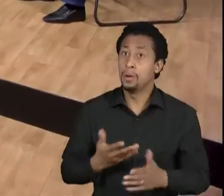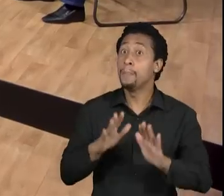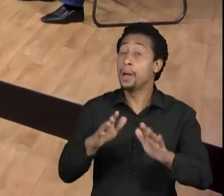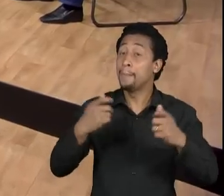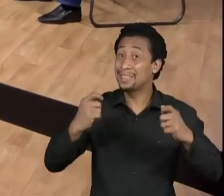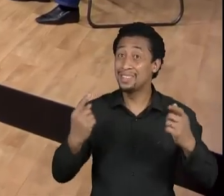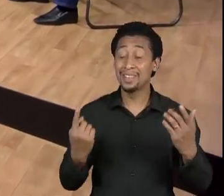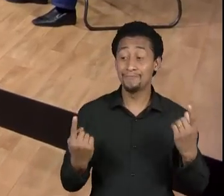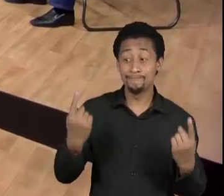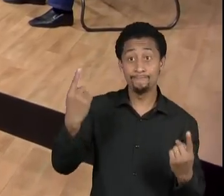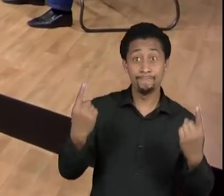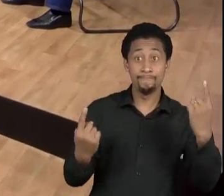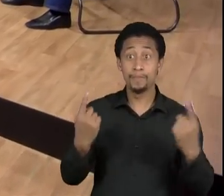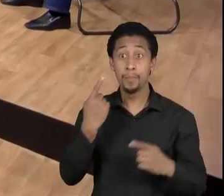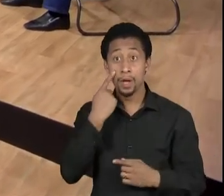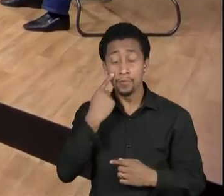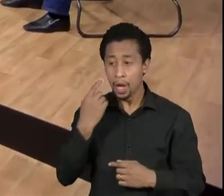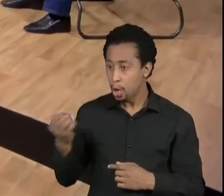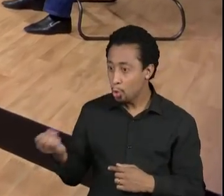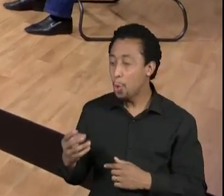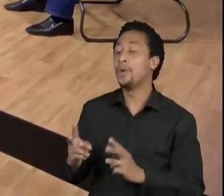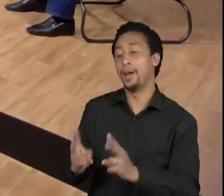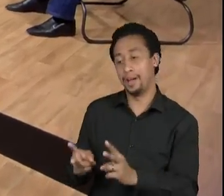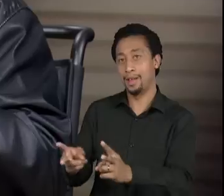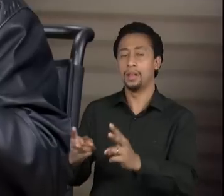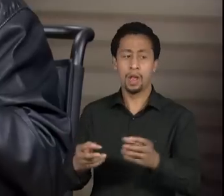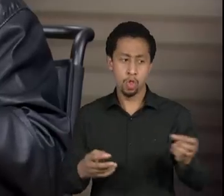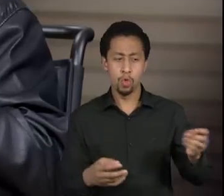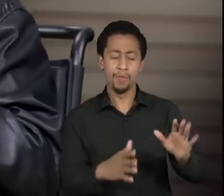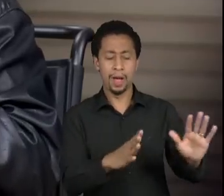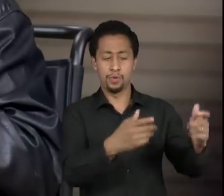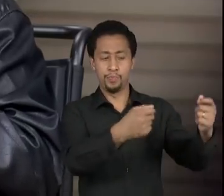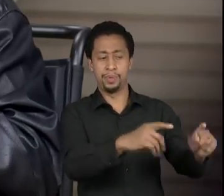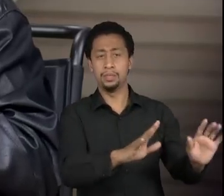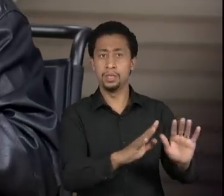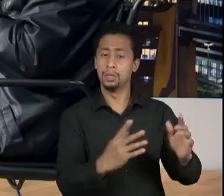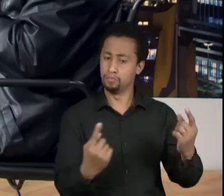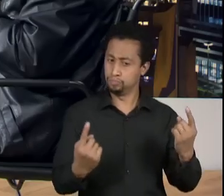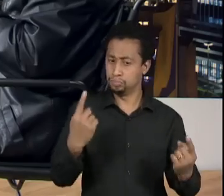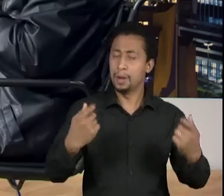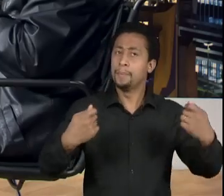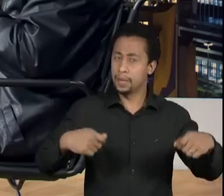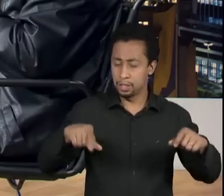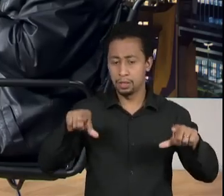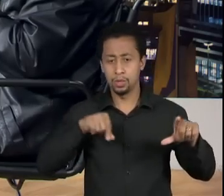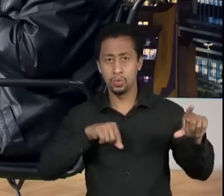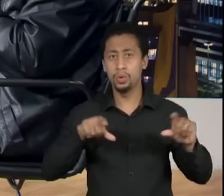deve ser mantido, isso aqui deve ser implementado e isto não. E a Bruna falou uma coisa que me parece